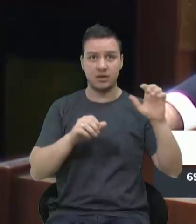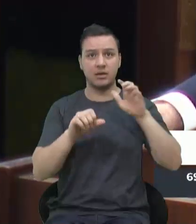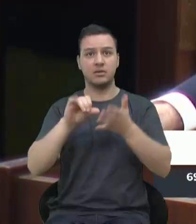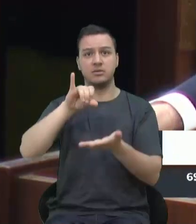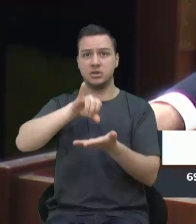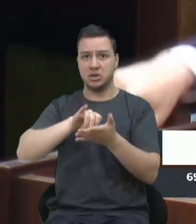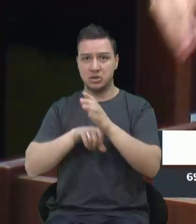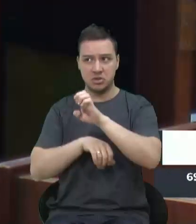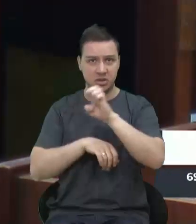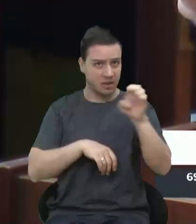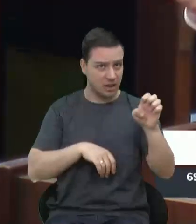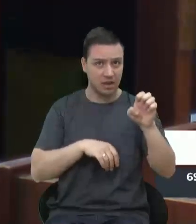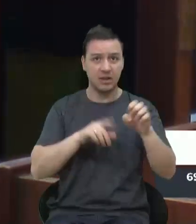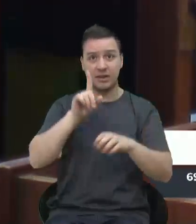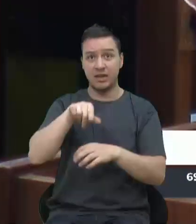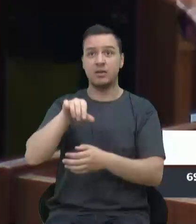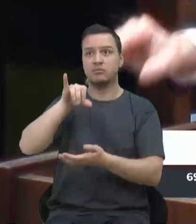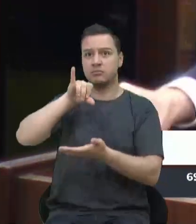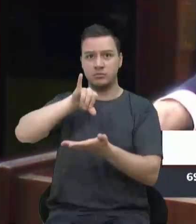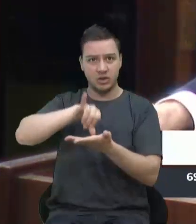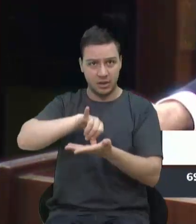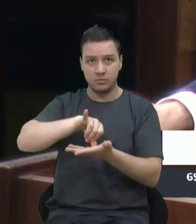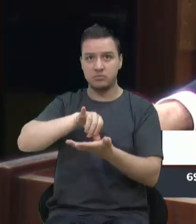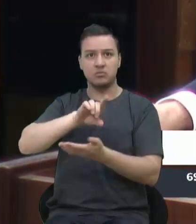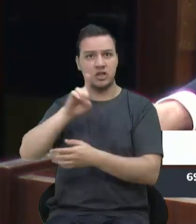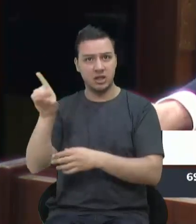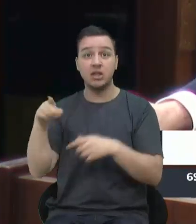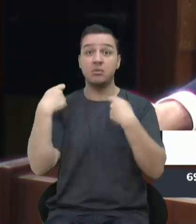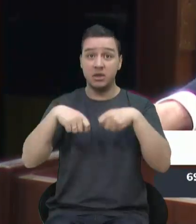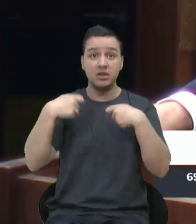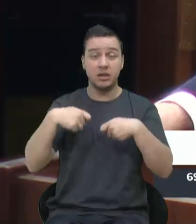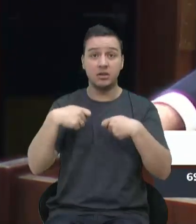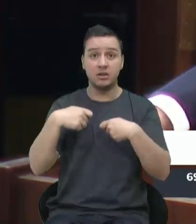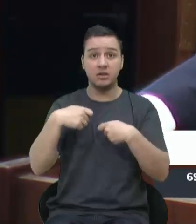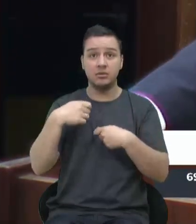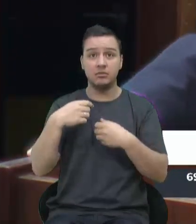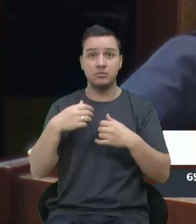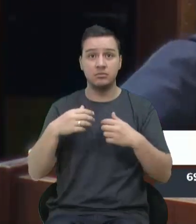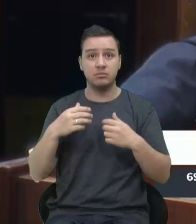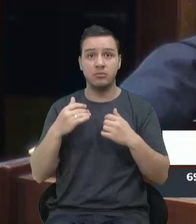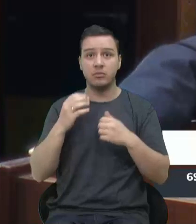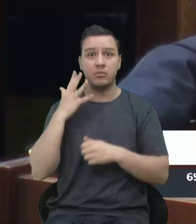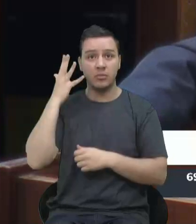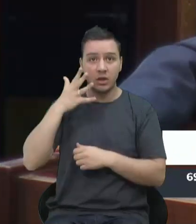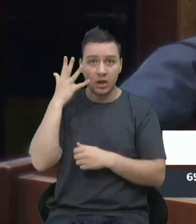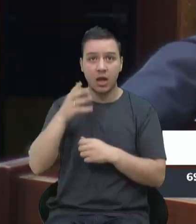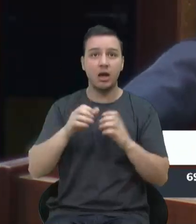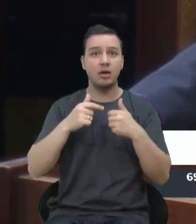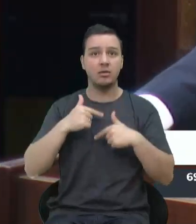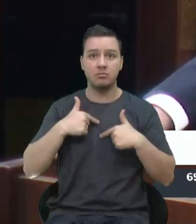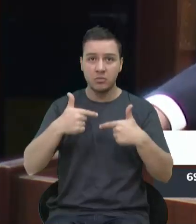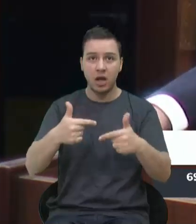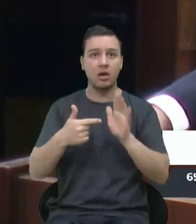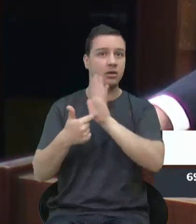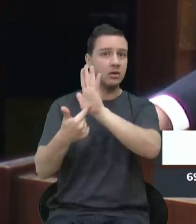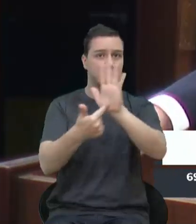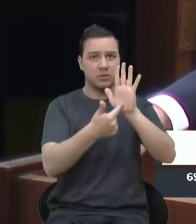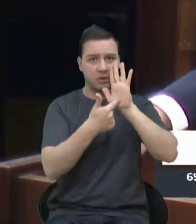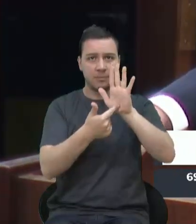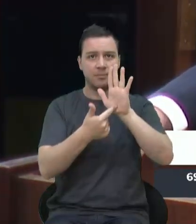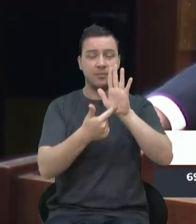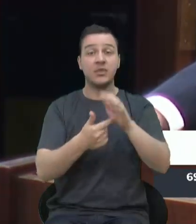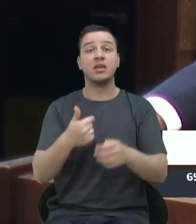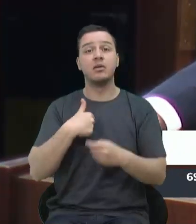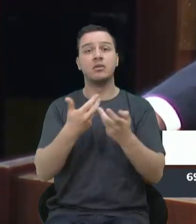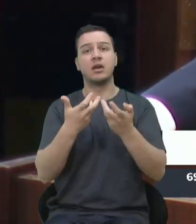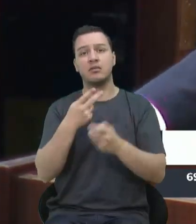centro, que tem oportunidade, que deve se manifestar. Eu quero trazer um dado a mais antes de encerrar,